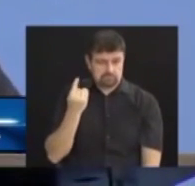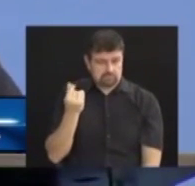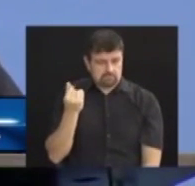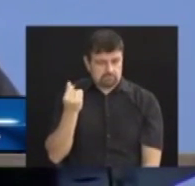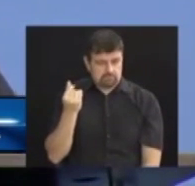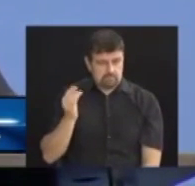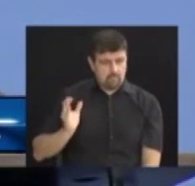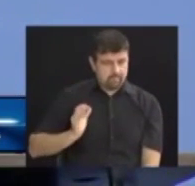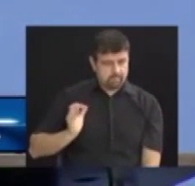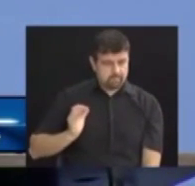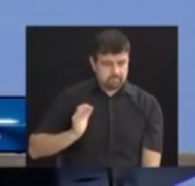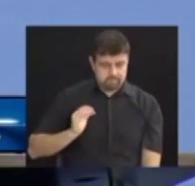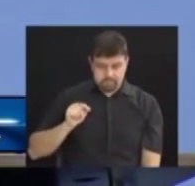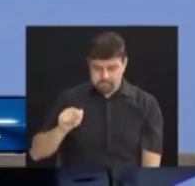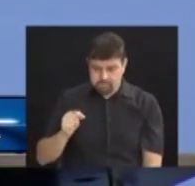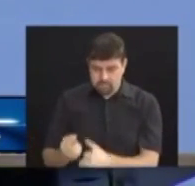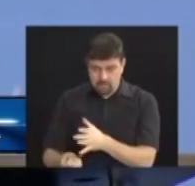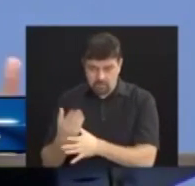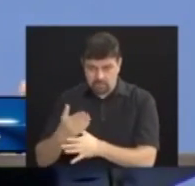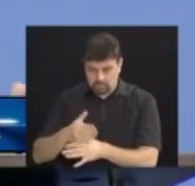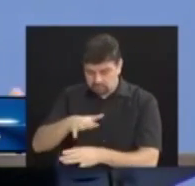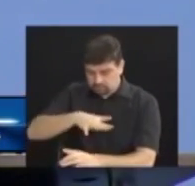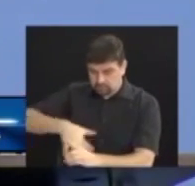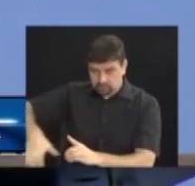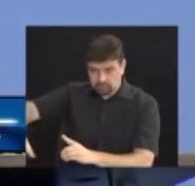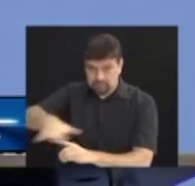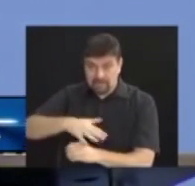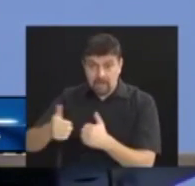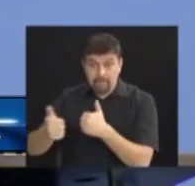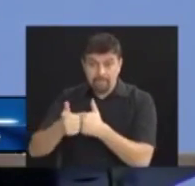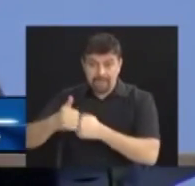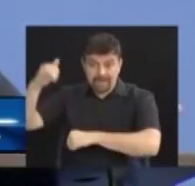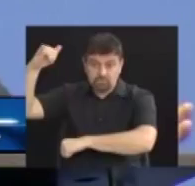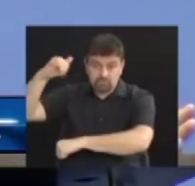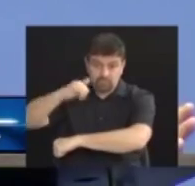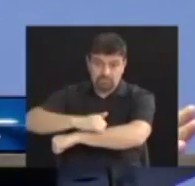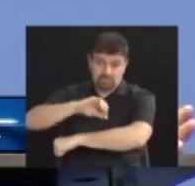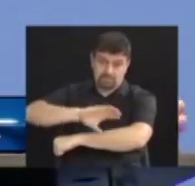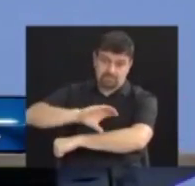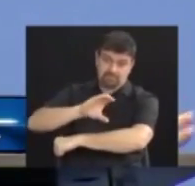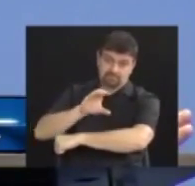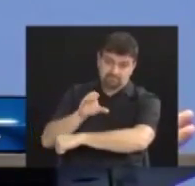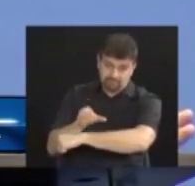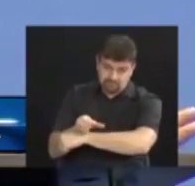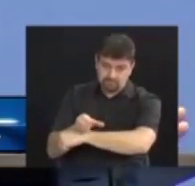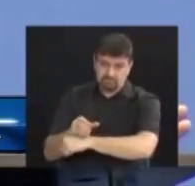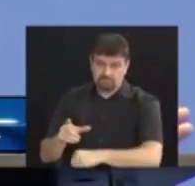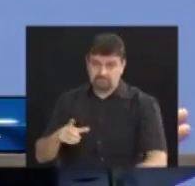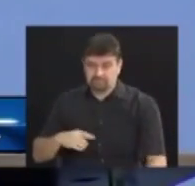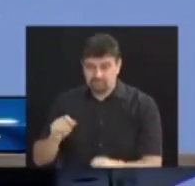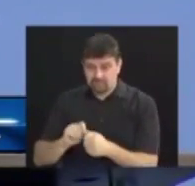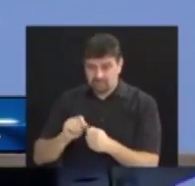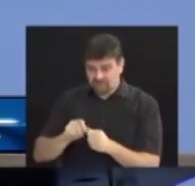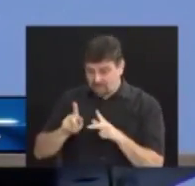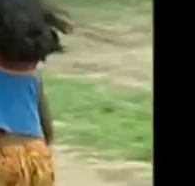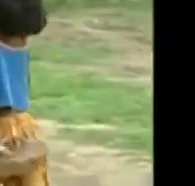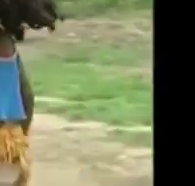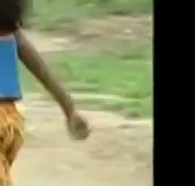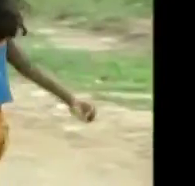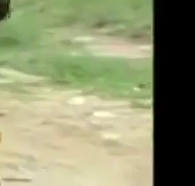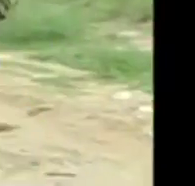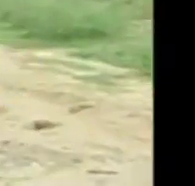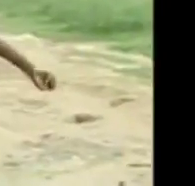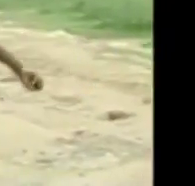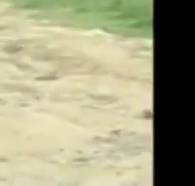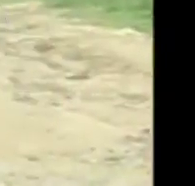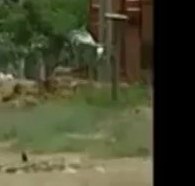se constituem no entorno do aeroporto de Viracopos, muitas vezes em detrimento da população da região.